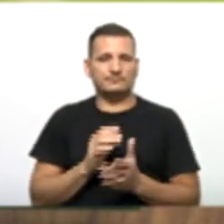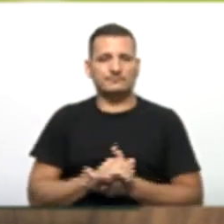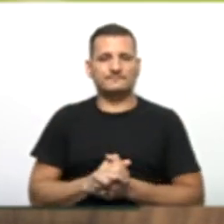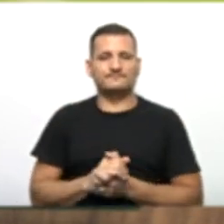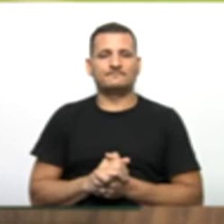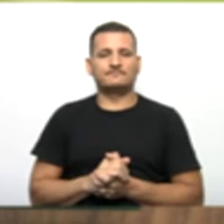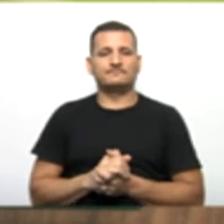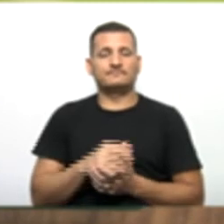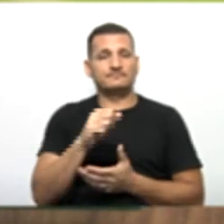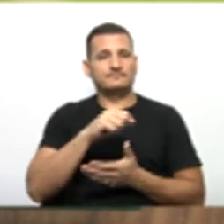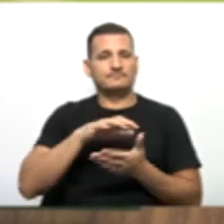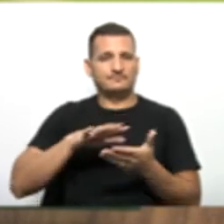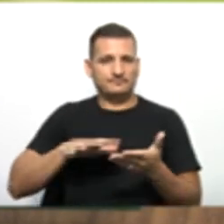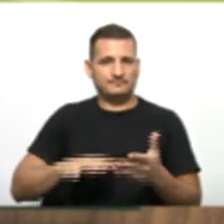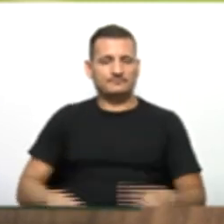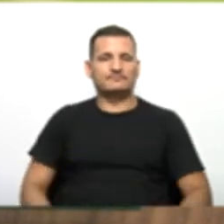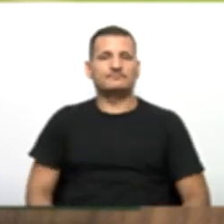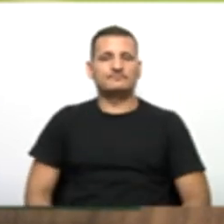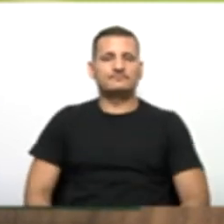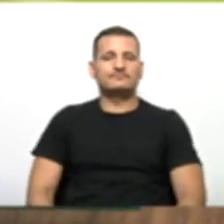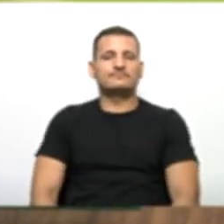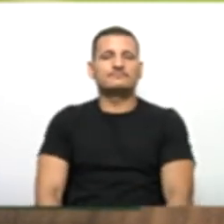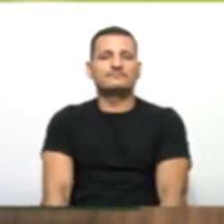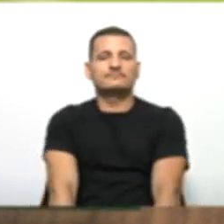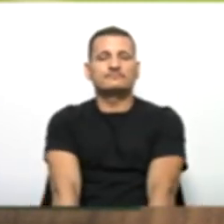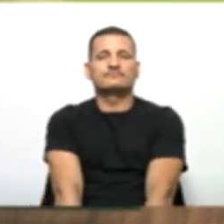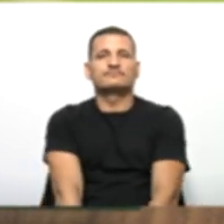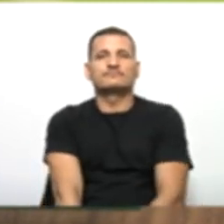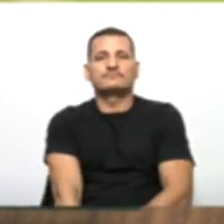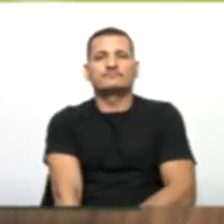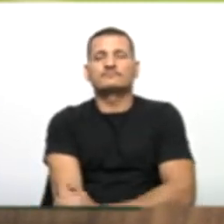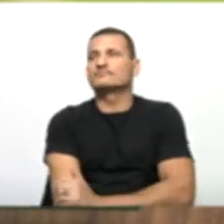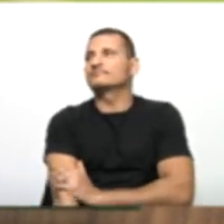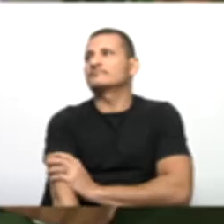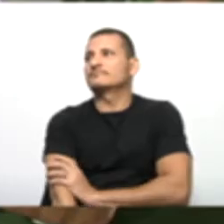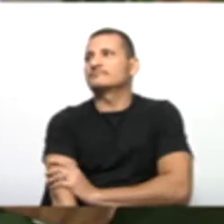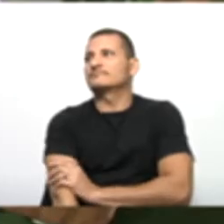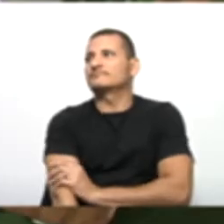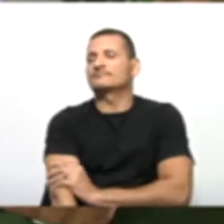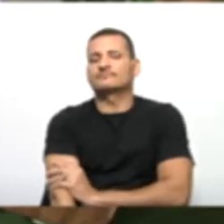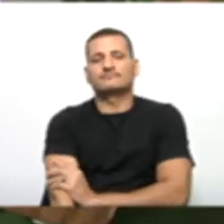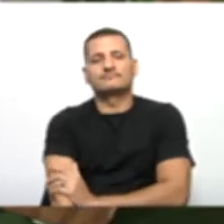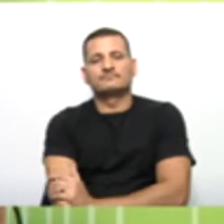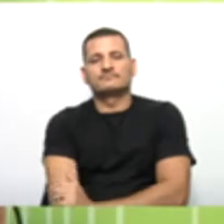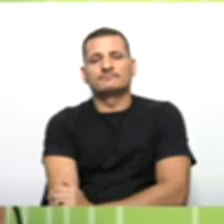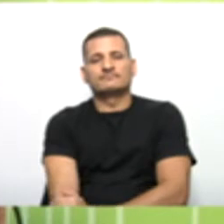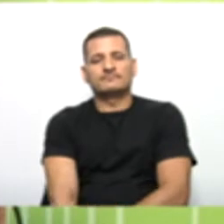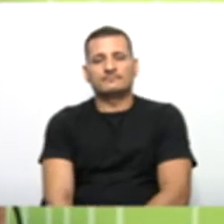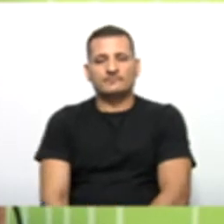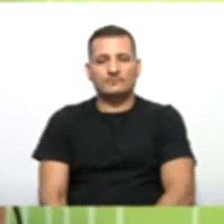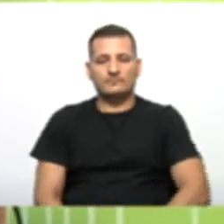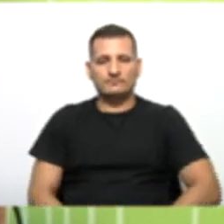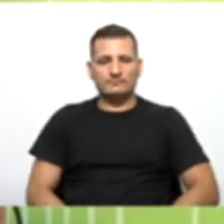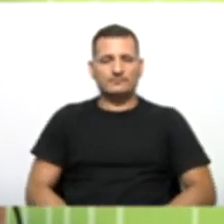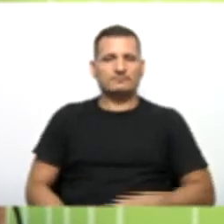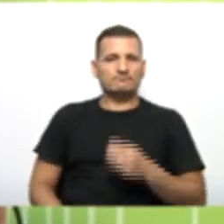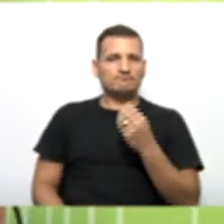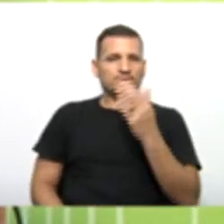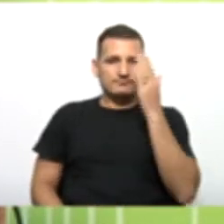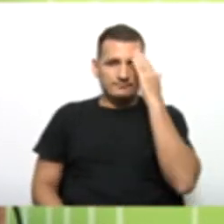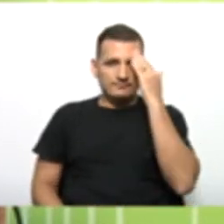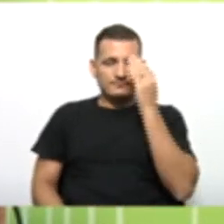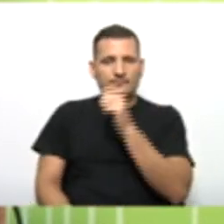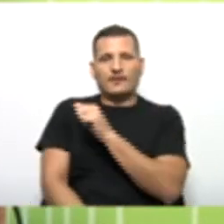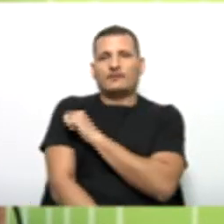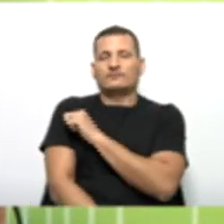as nossas perguntas da atividade. Bom saber que o pessoal está aí acompanhando, né, professor? Estão aí respondendo essas nossas